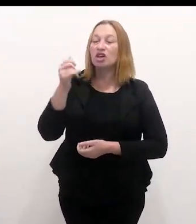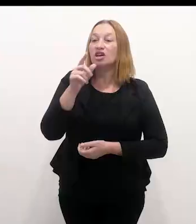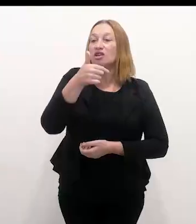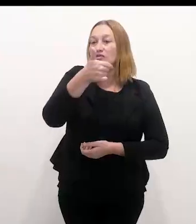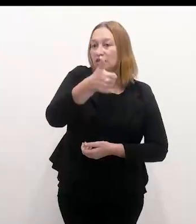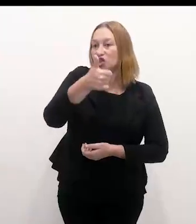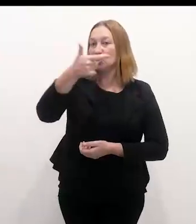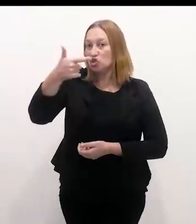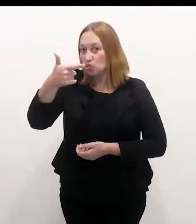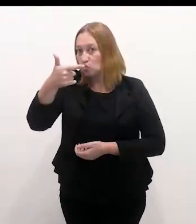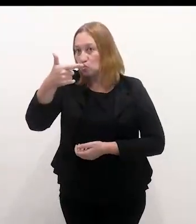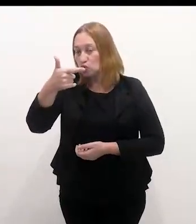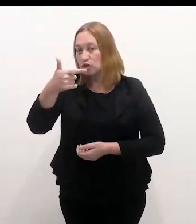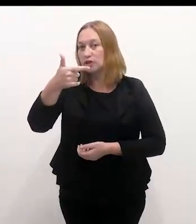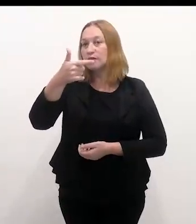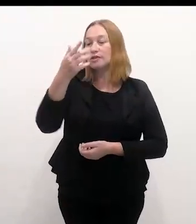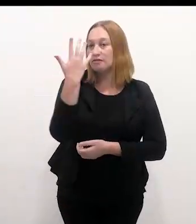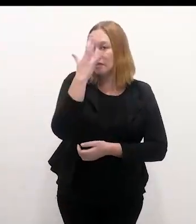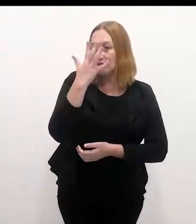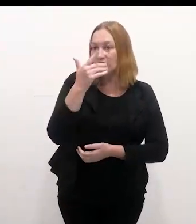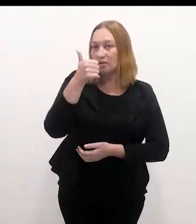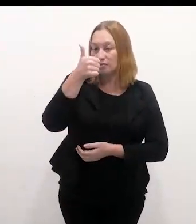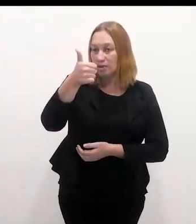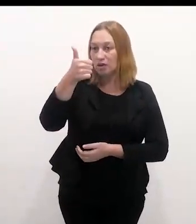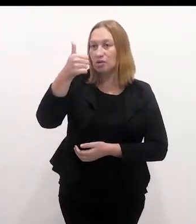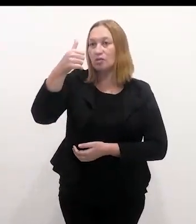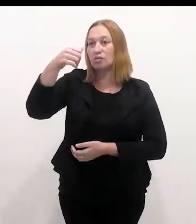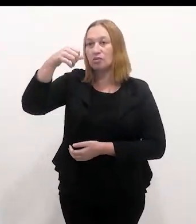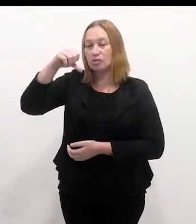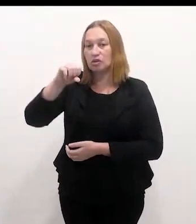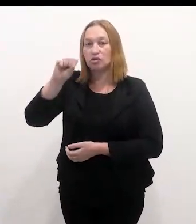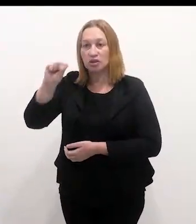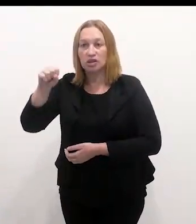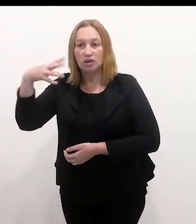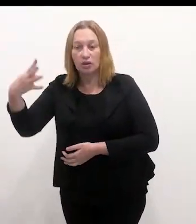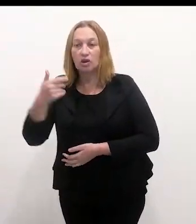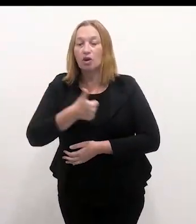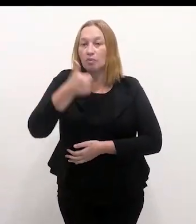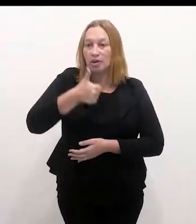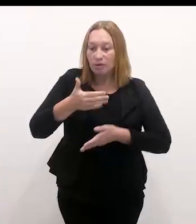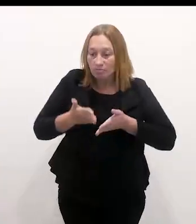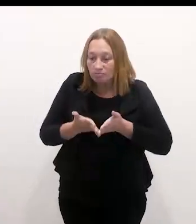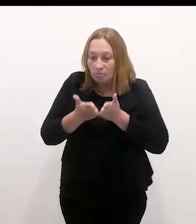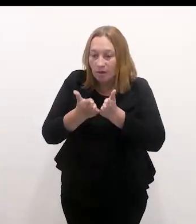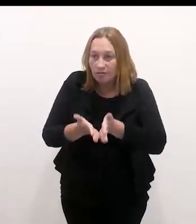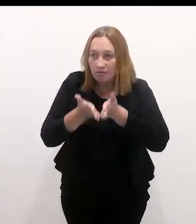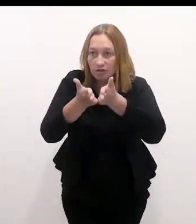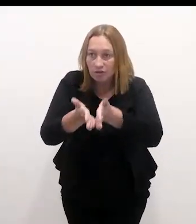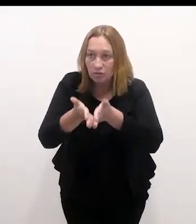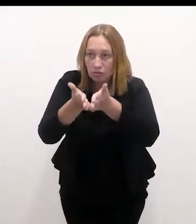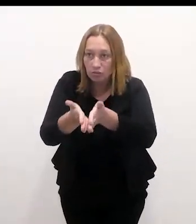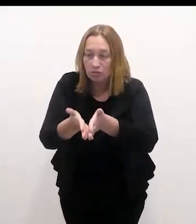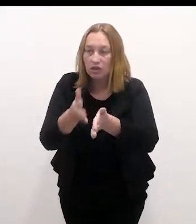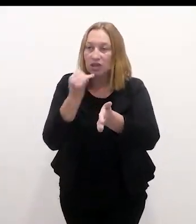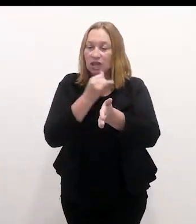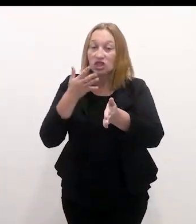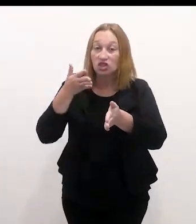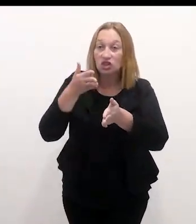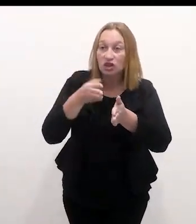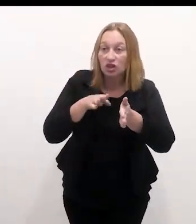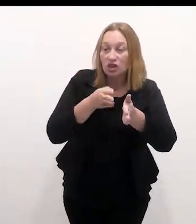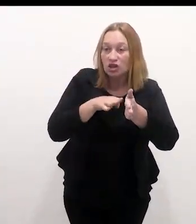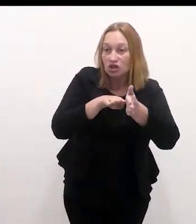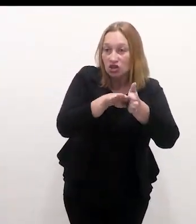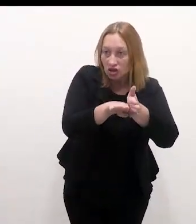de fevereiro de 1874, quando o primeiro navio dos italianos chegou no Brasil,